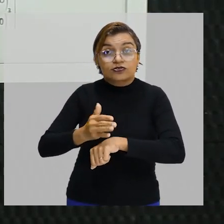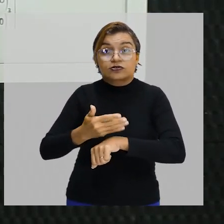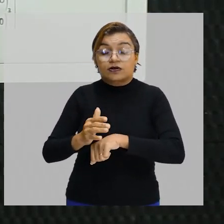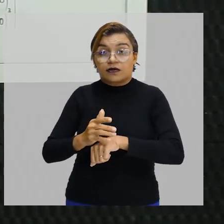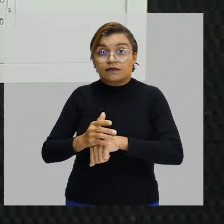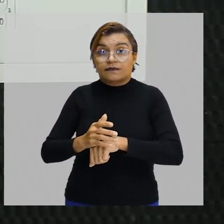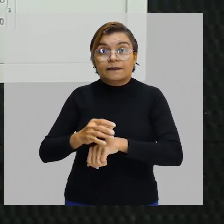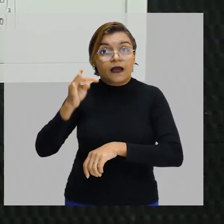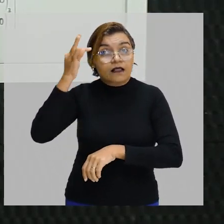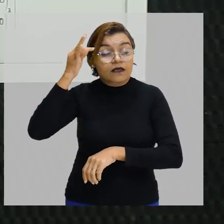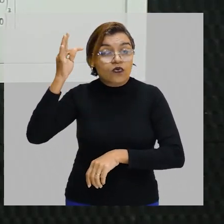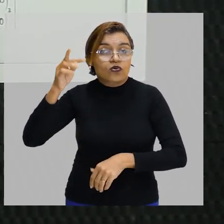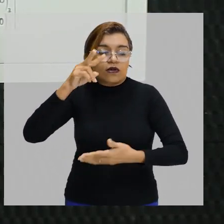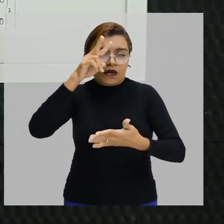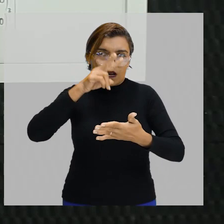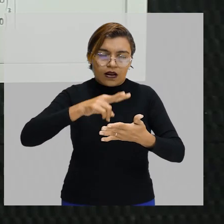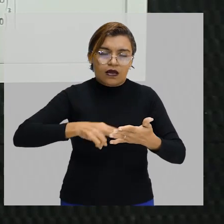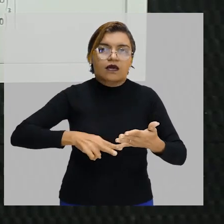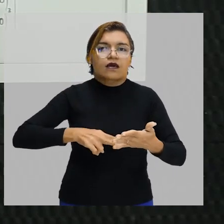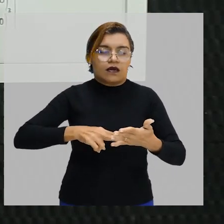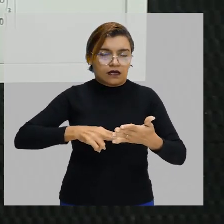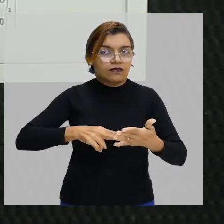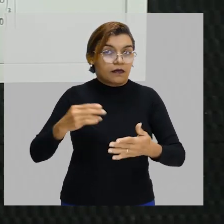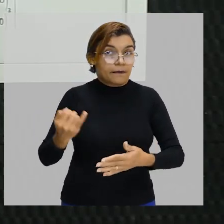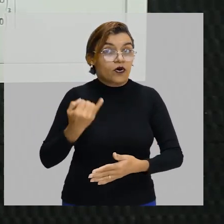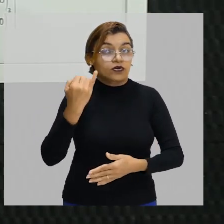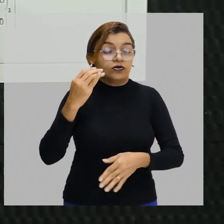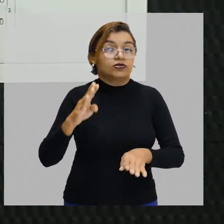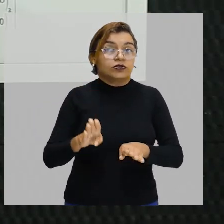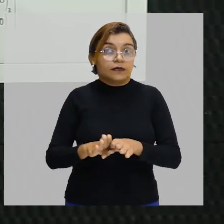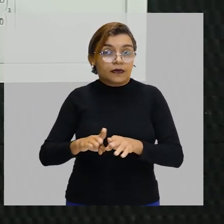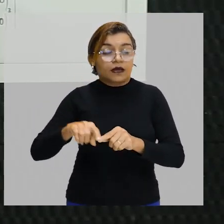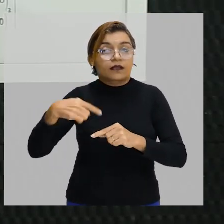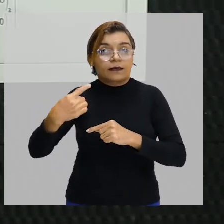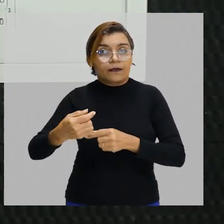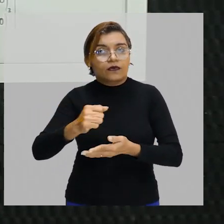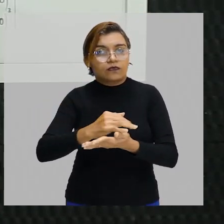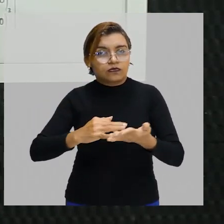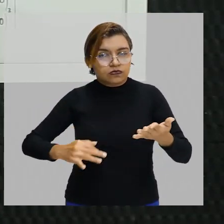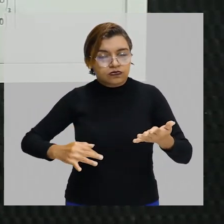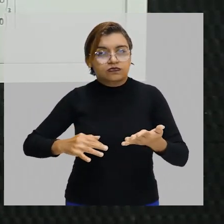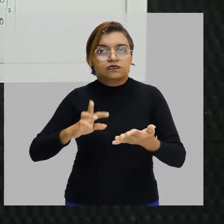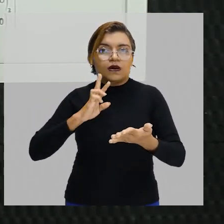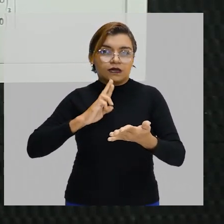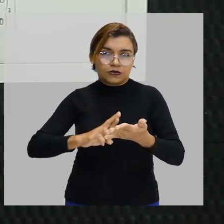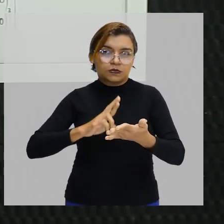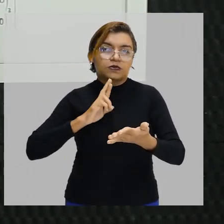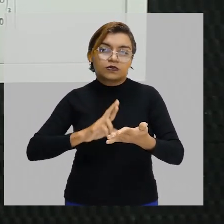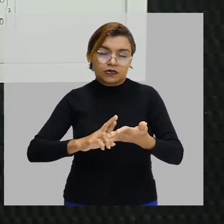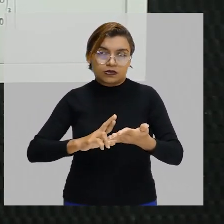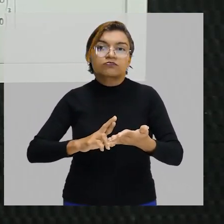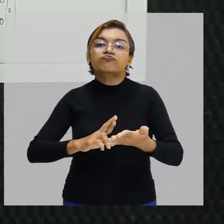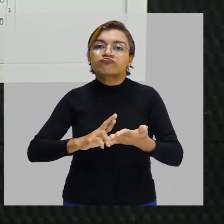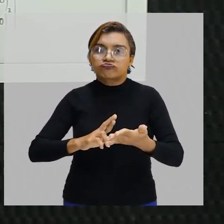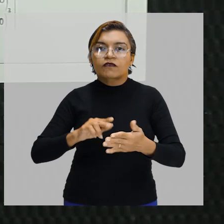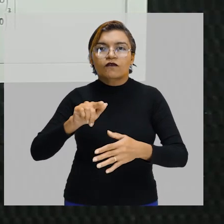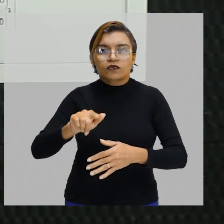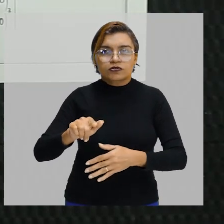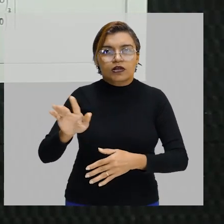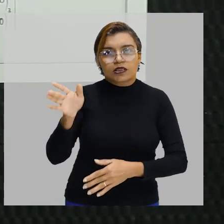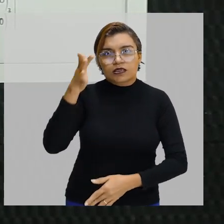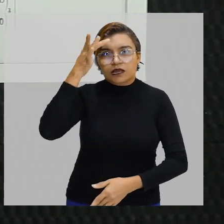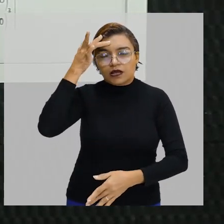teoria, né? Lendo aquelas aulas teóricas e depois fazendo exercício, praticando, né? Que aí você vai ter um aprendizado